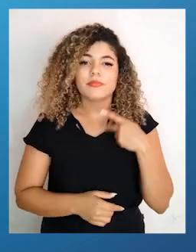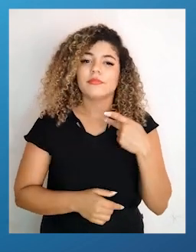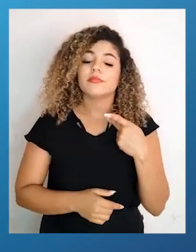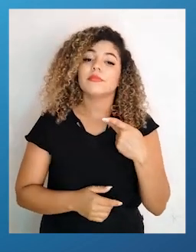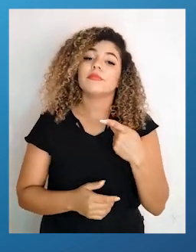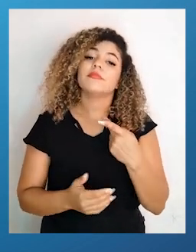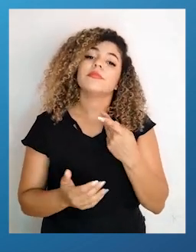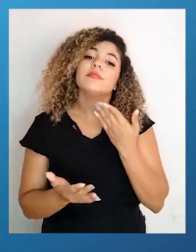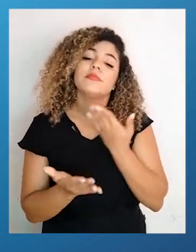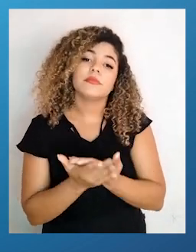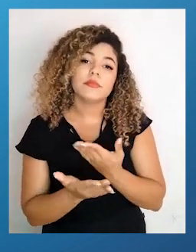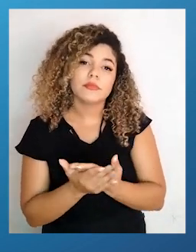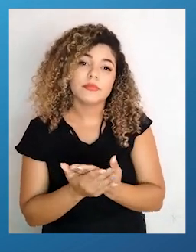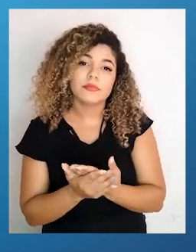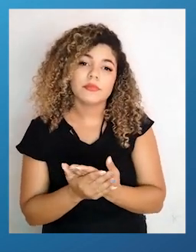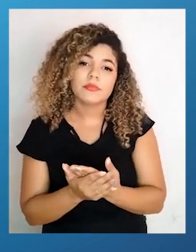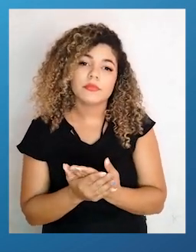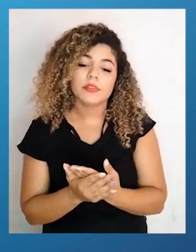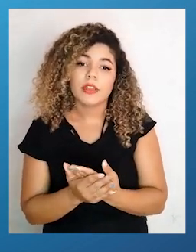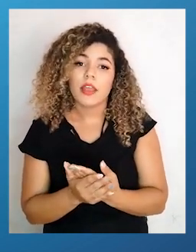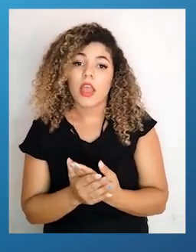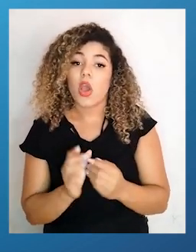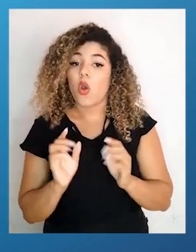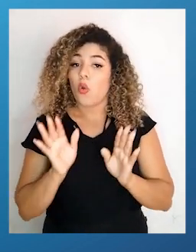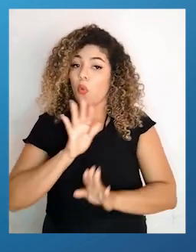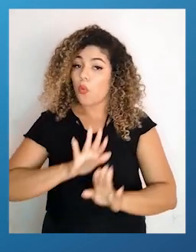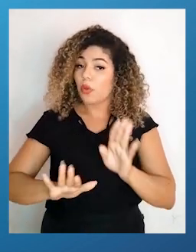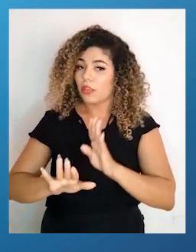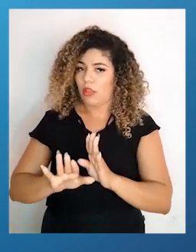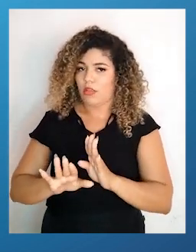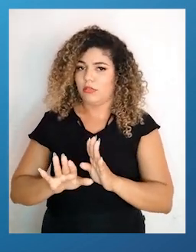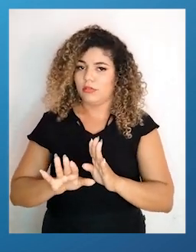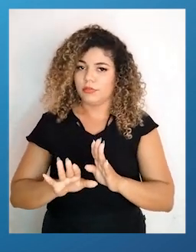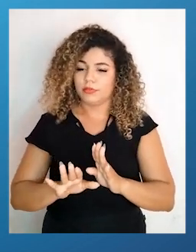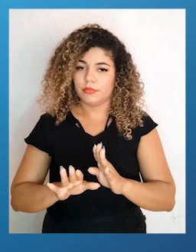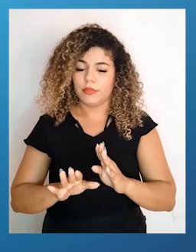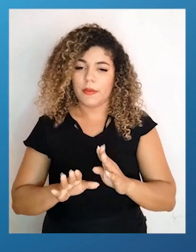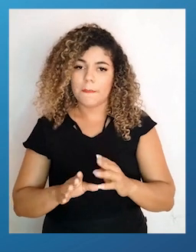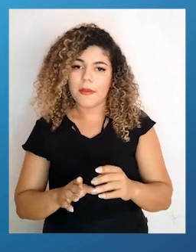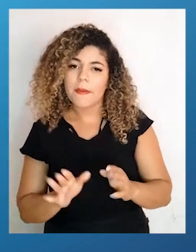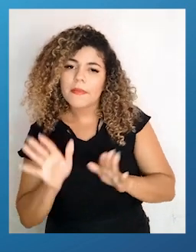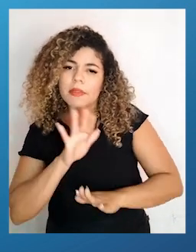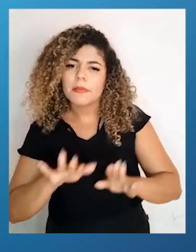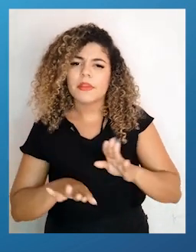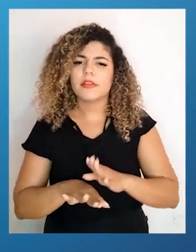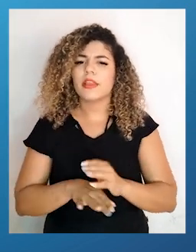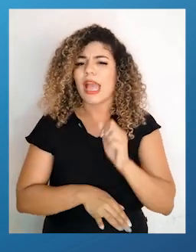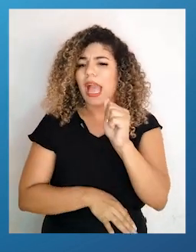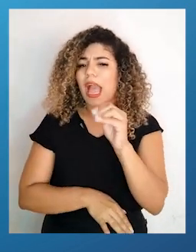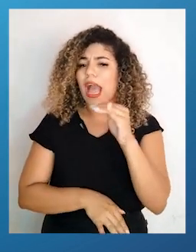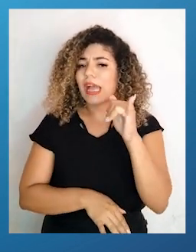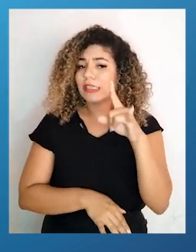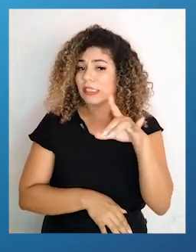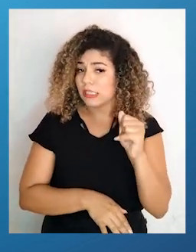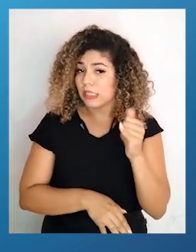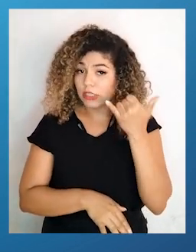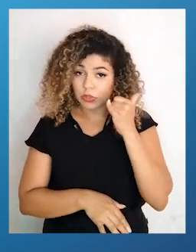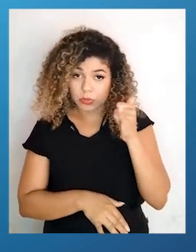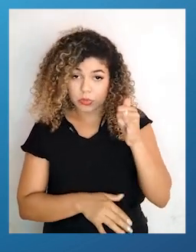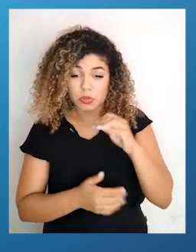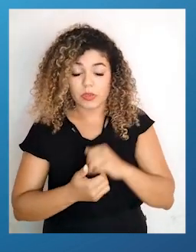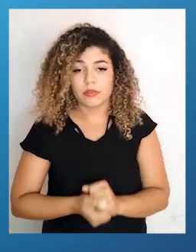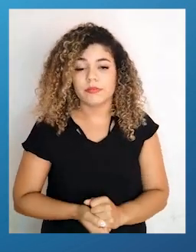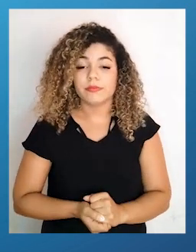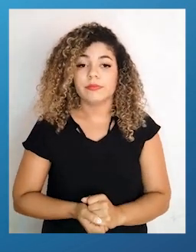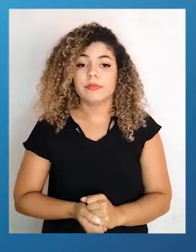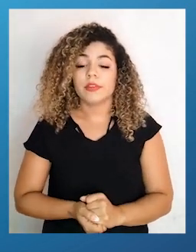aula sobre prevenção de acidentes. Como fazer para prevenir acidentes relacionados a descargas elétricas? Um